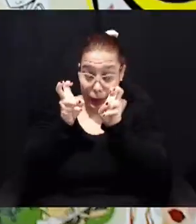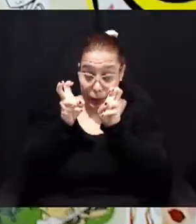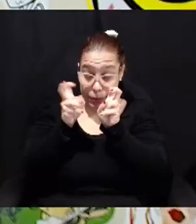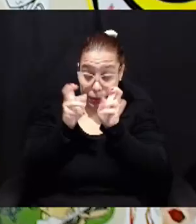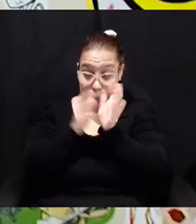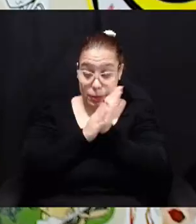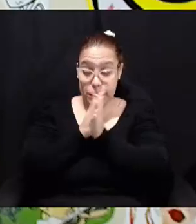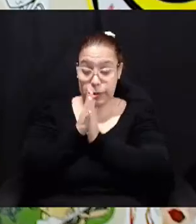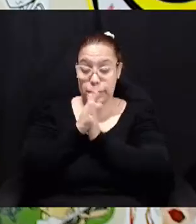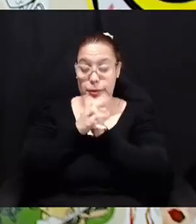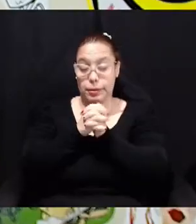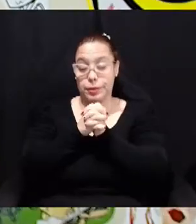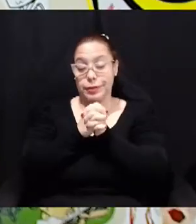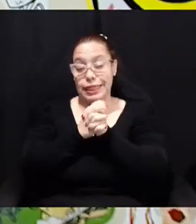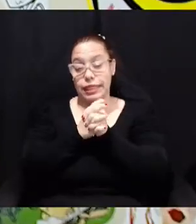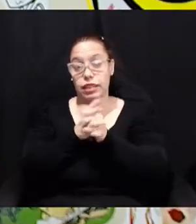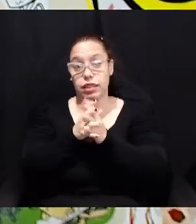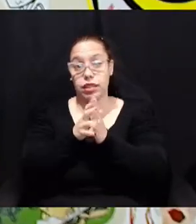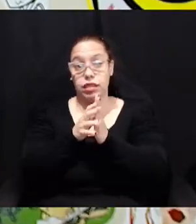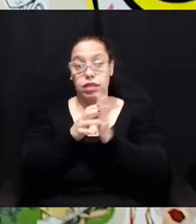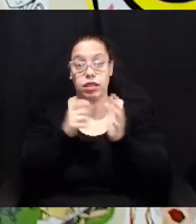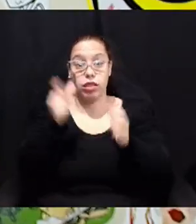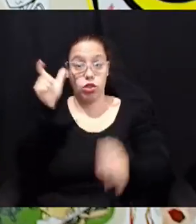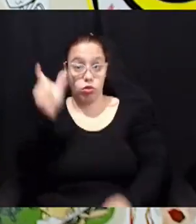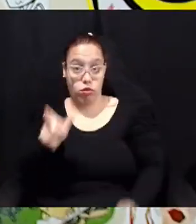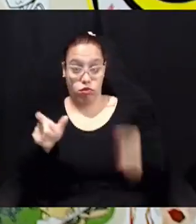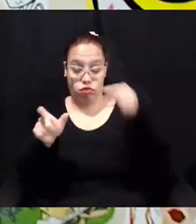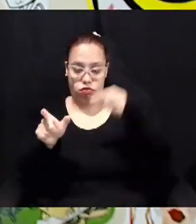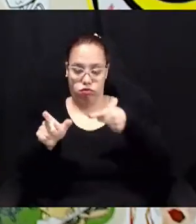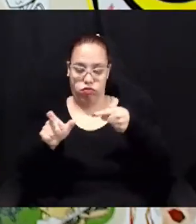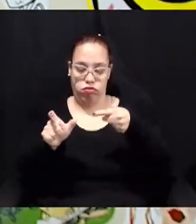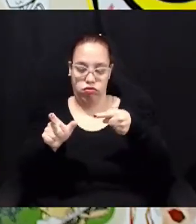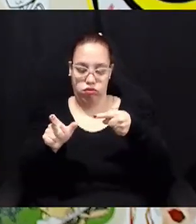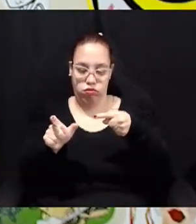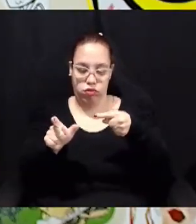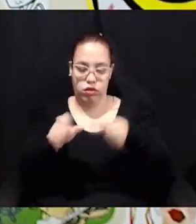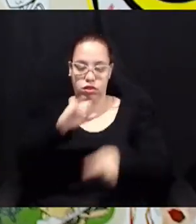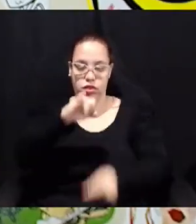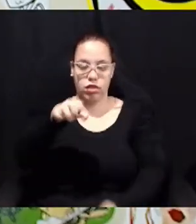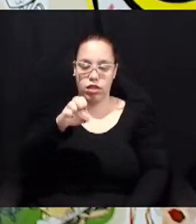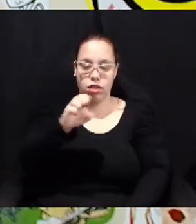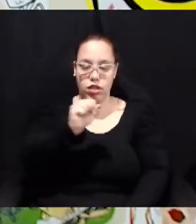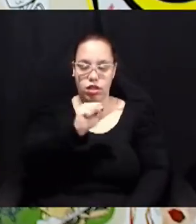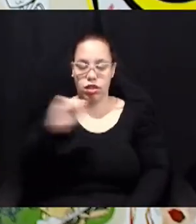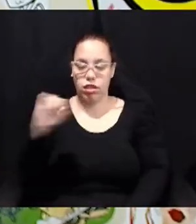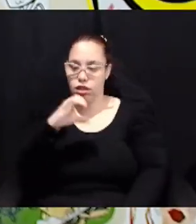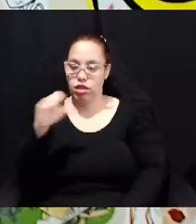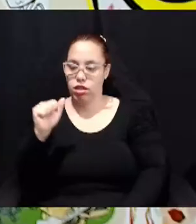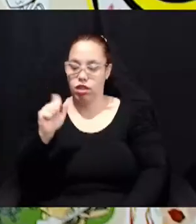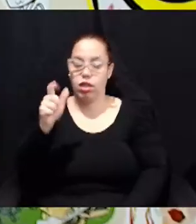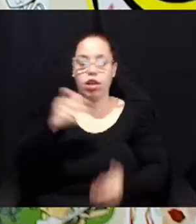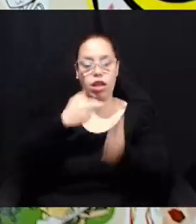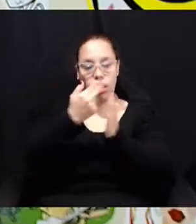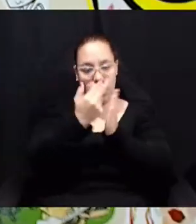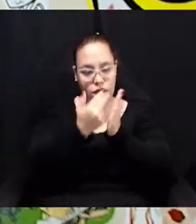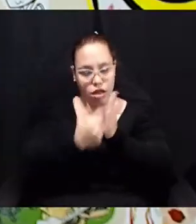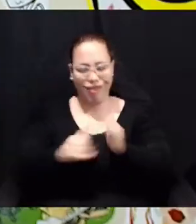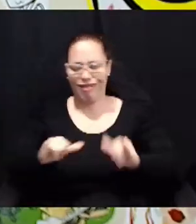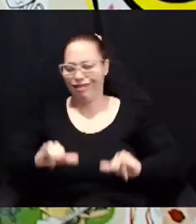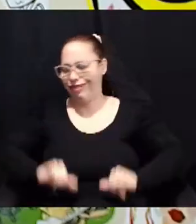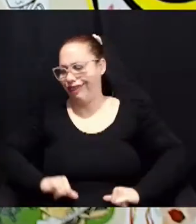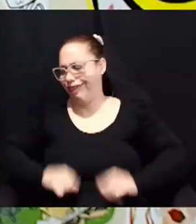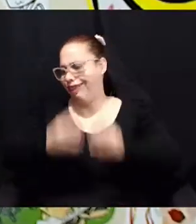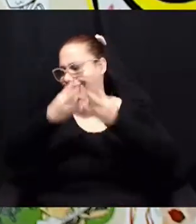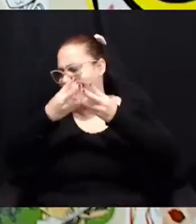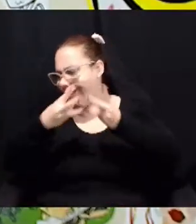as contradições de uma personagem que é a Jéssica, que ela é ilustradora e está sofrendo com a precarização do trabalho,